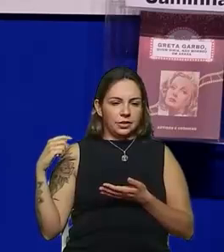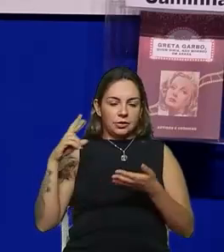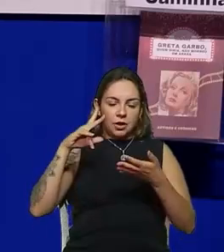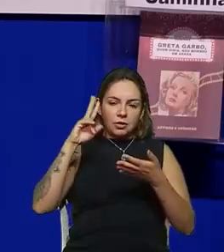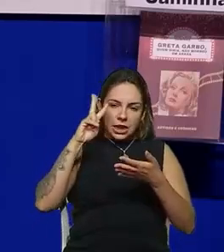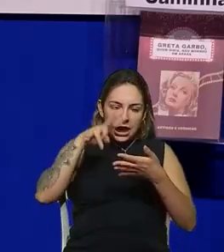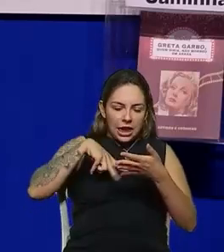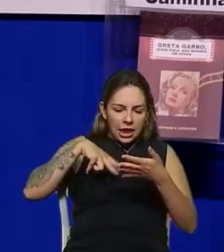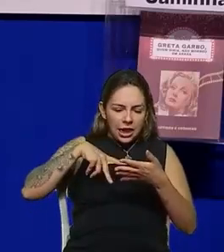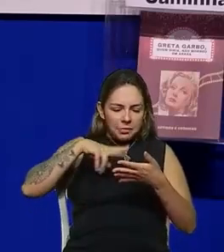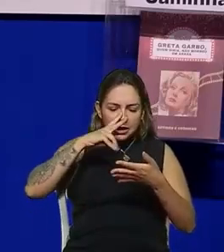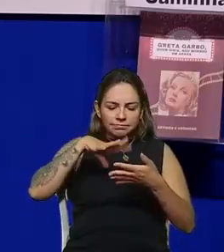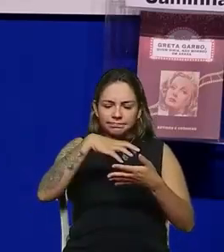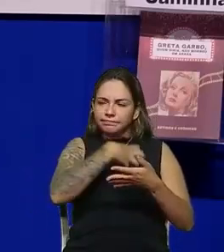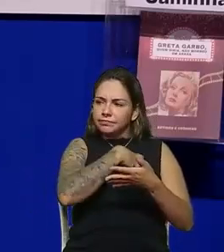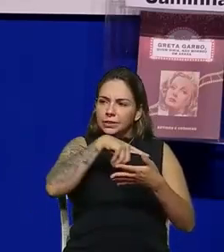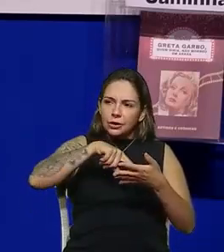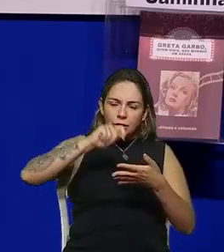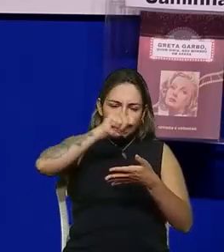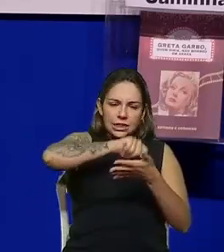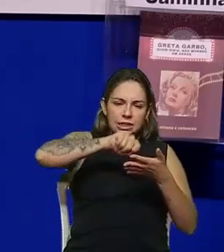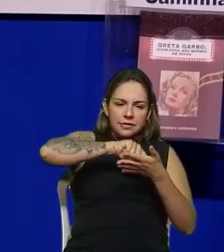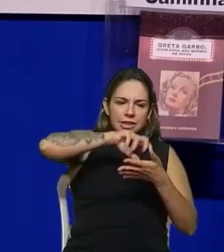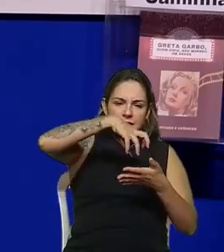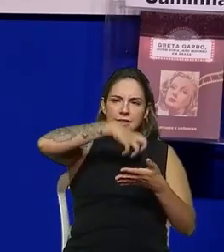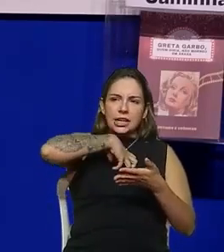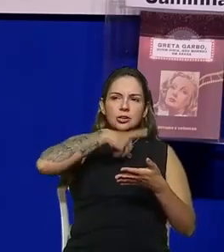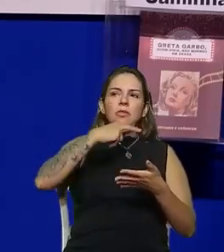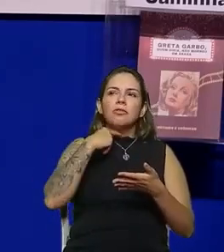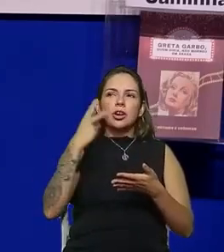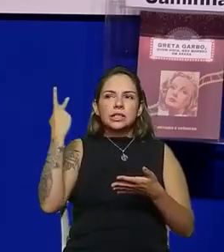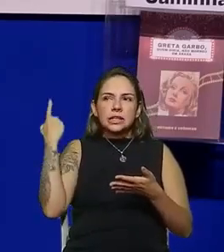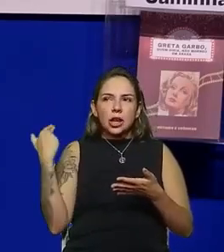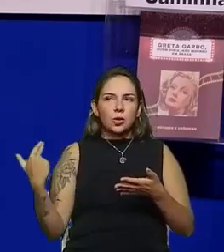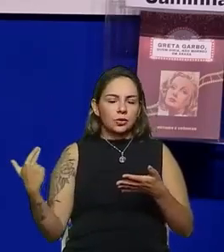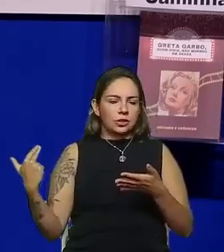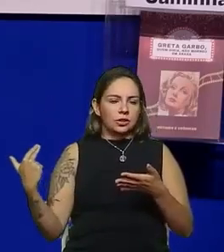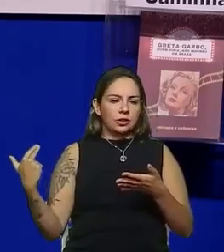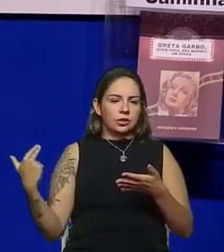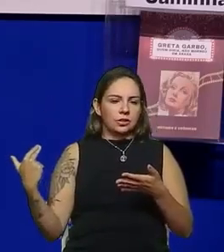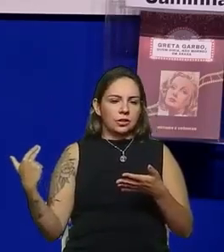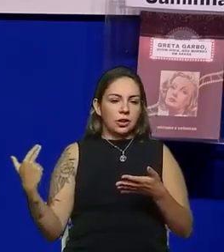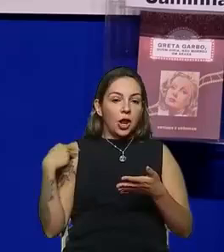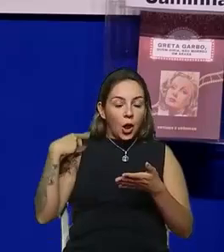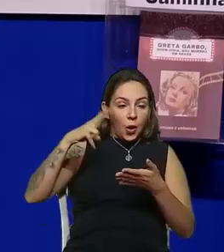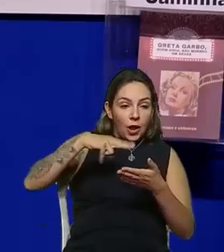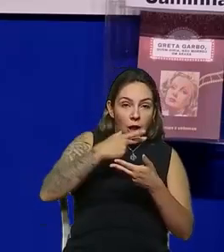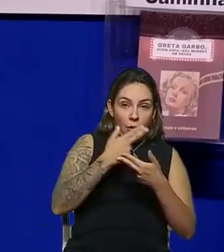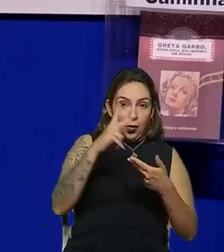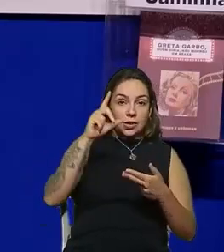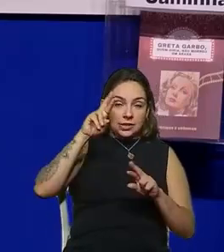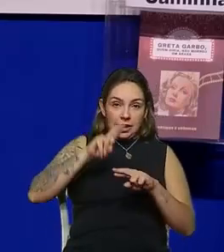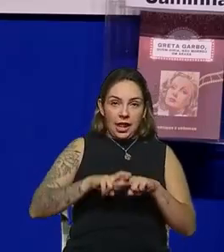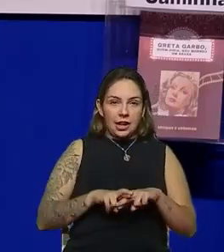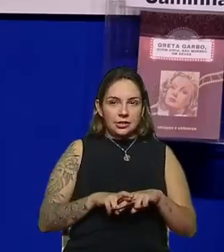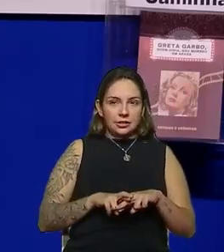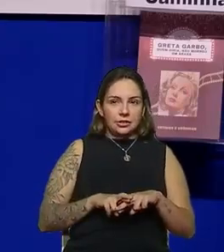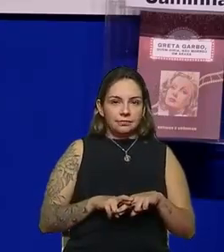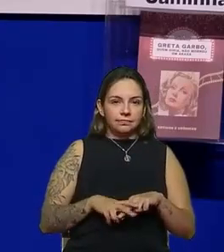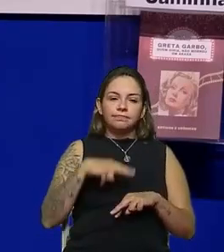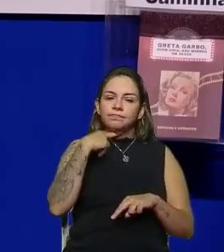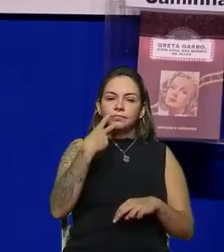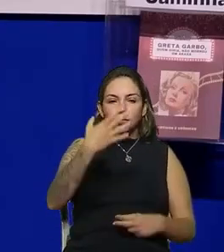autor, que fala, é uma voz possivelmente neutra, depende de quem que a gente esteja lendo. Mas quando eu leio as coisas do Carlos, essa